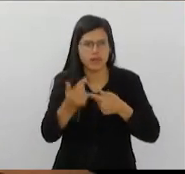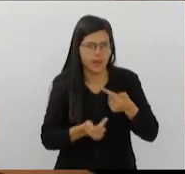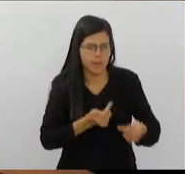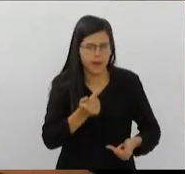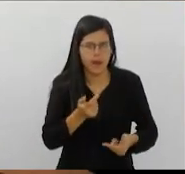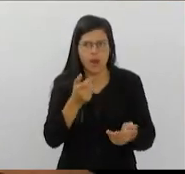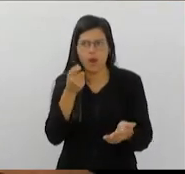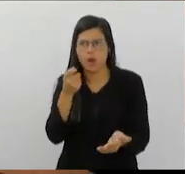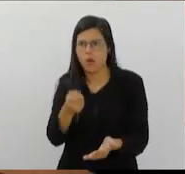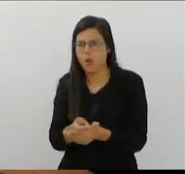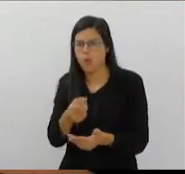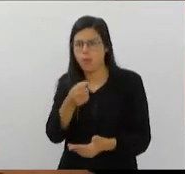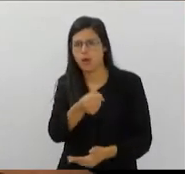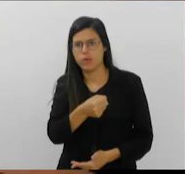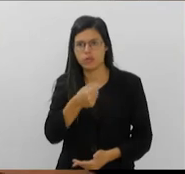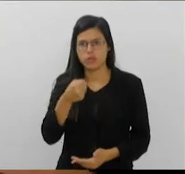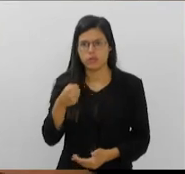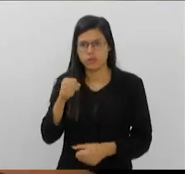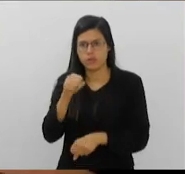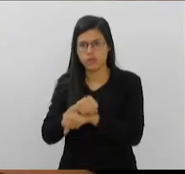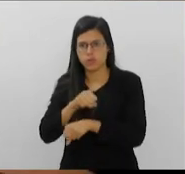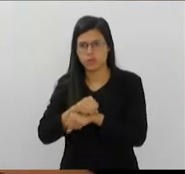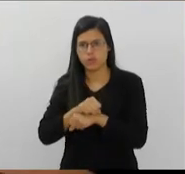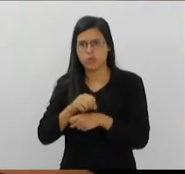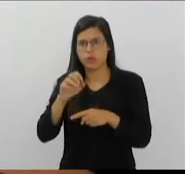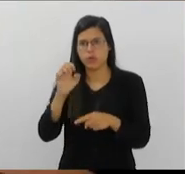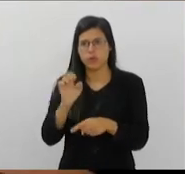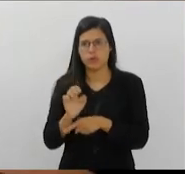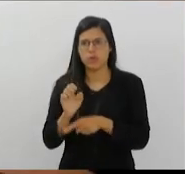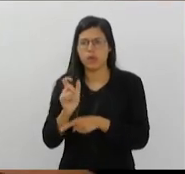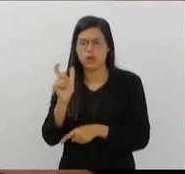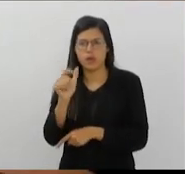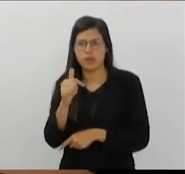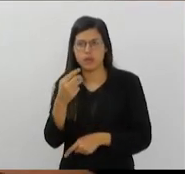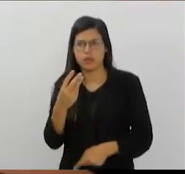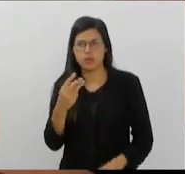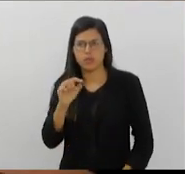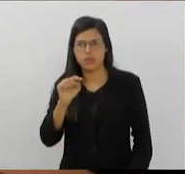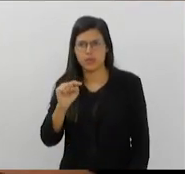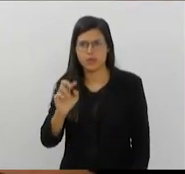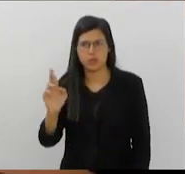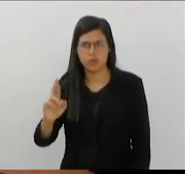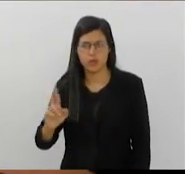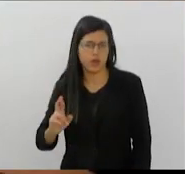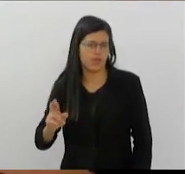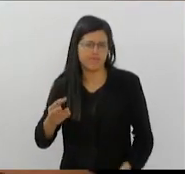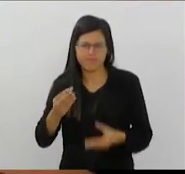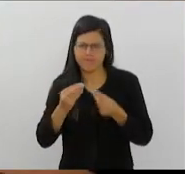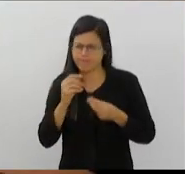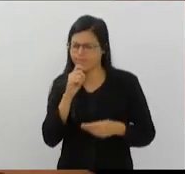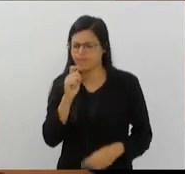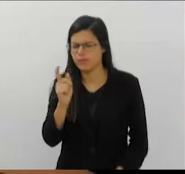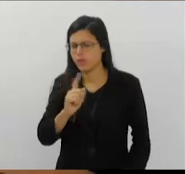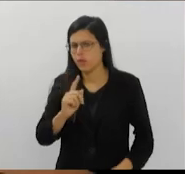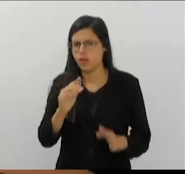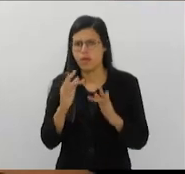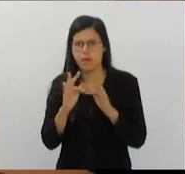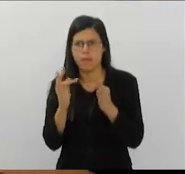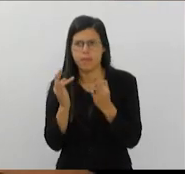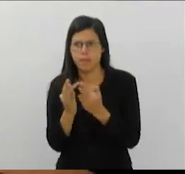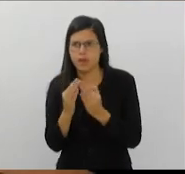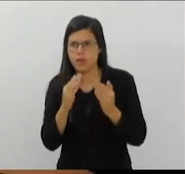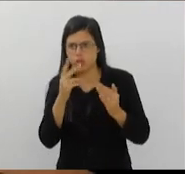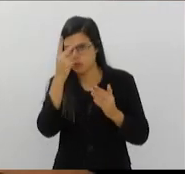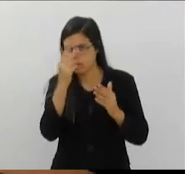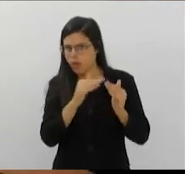geladeira, esperar o Estado dar um cartão de R$3.000 que eu não recebi ainda, minha família não recebeu ainda, meus vizinhos